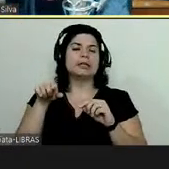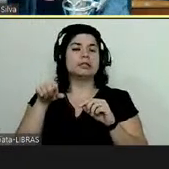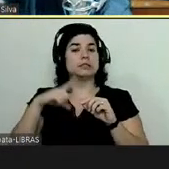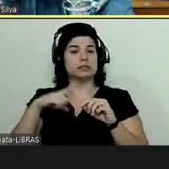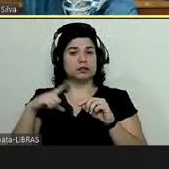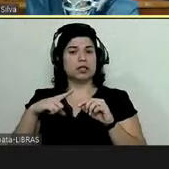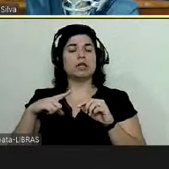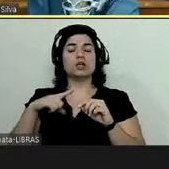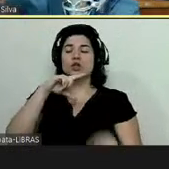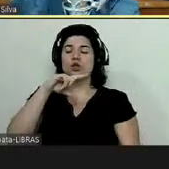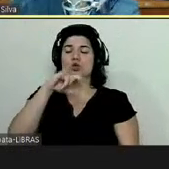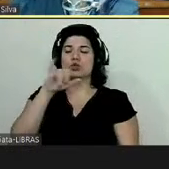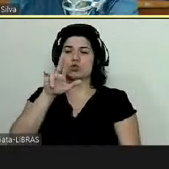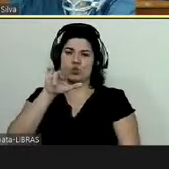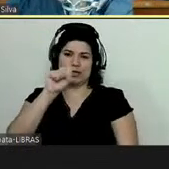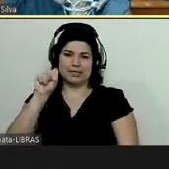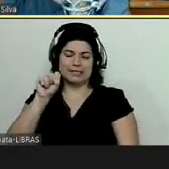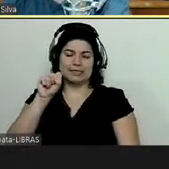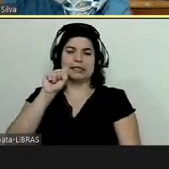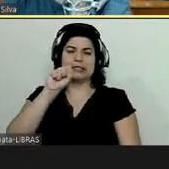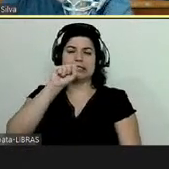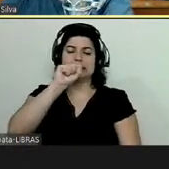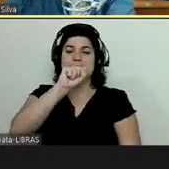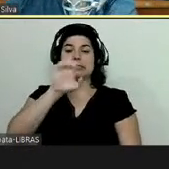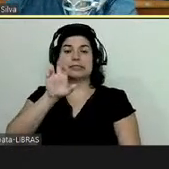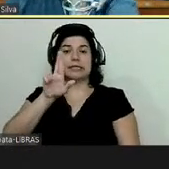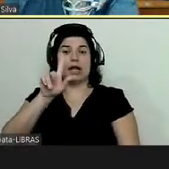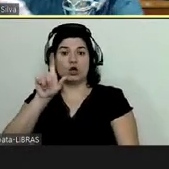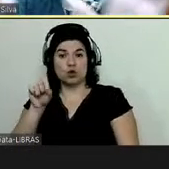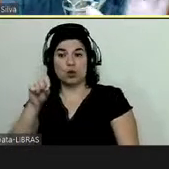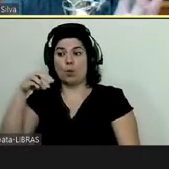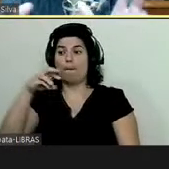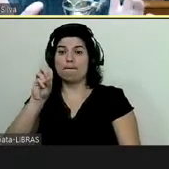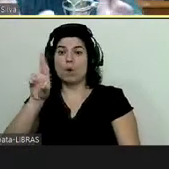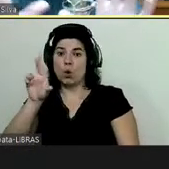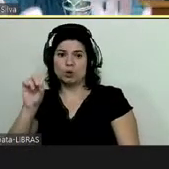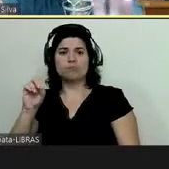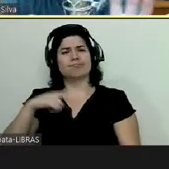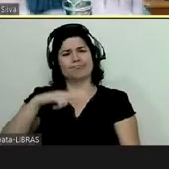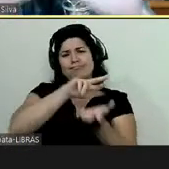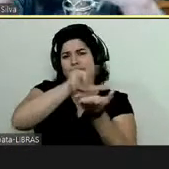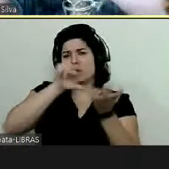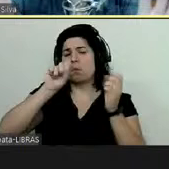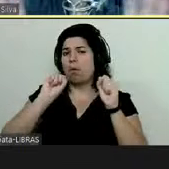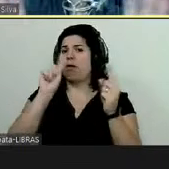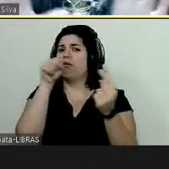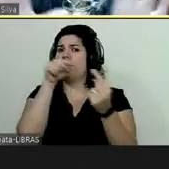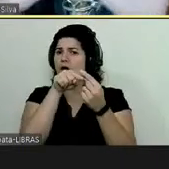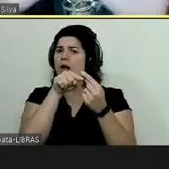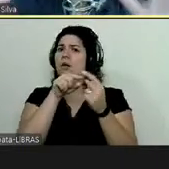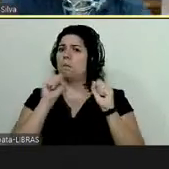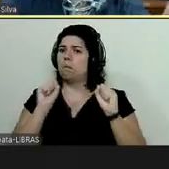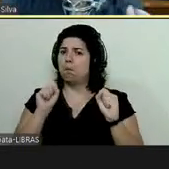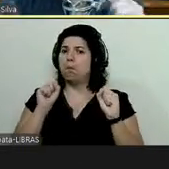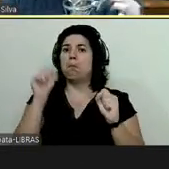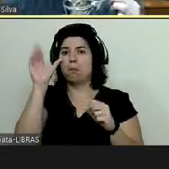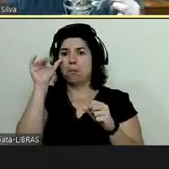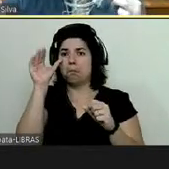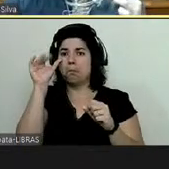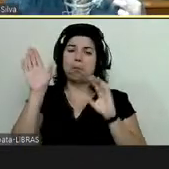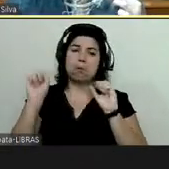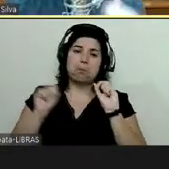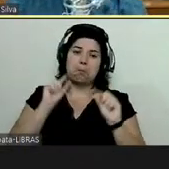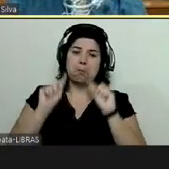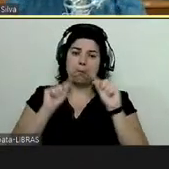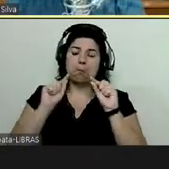a operação salva um Mas em compensação preserva o resto é Enfim uma série de coisas que podem ser alvo de especulação